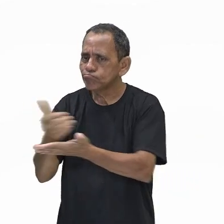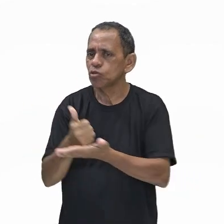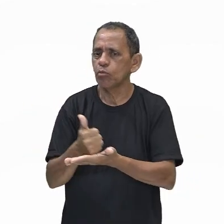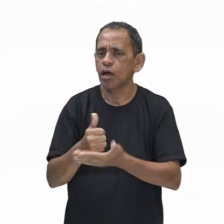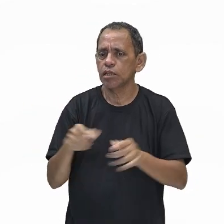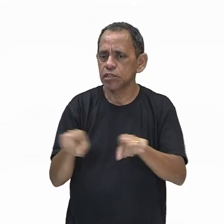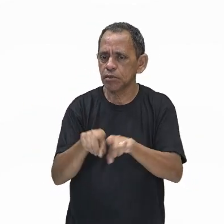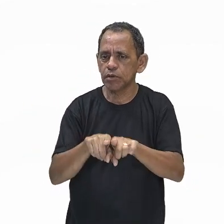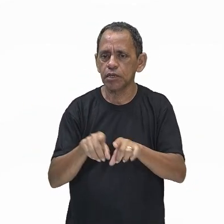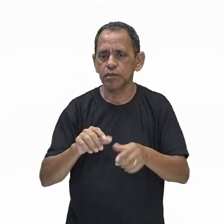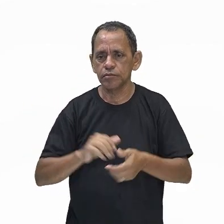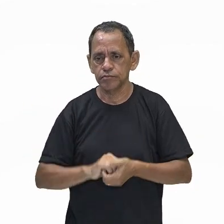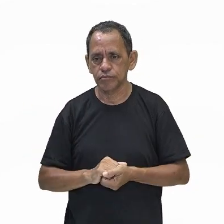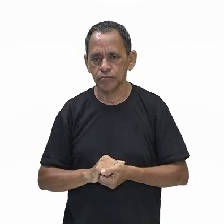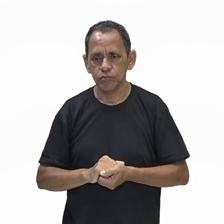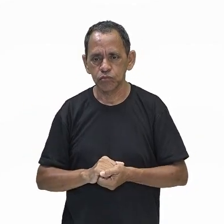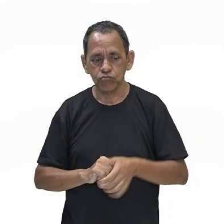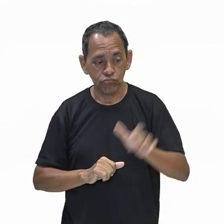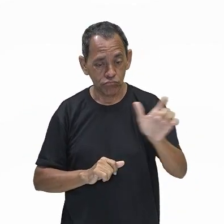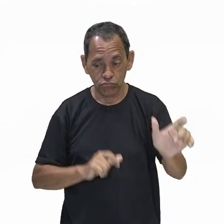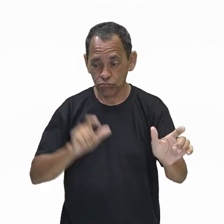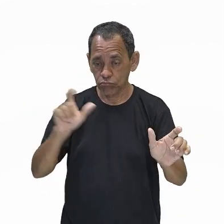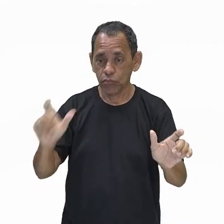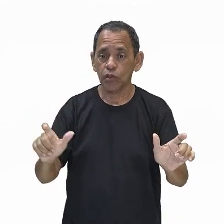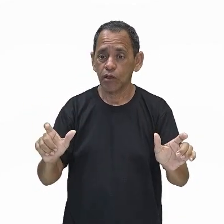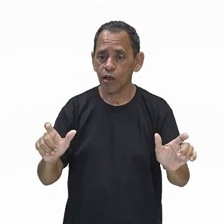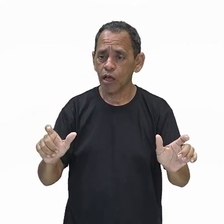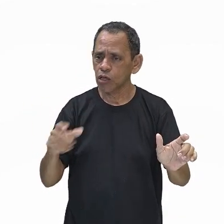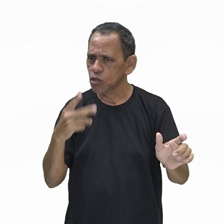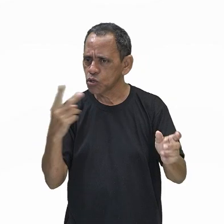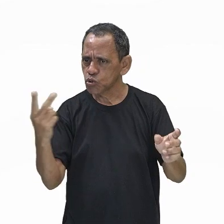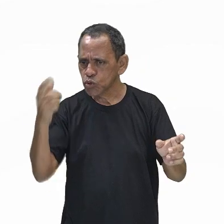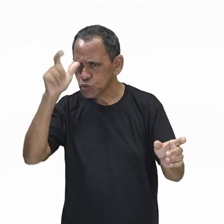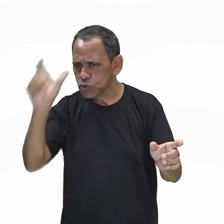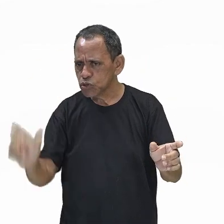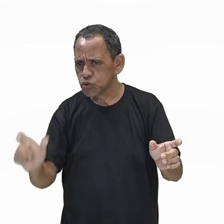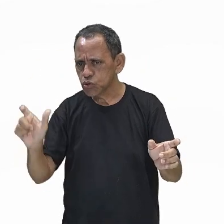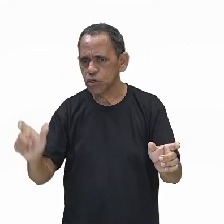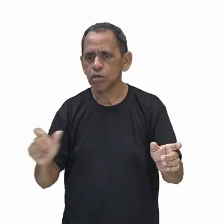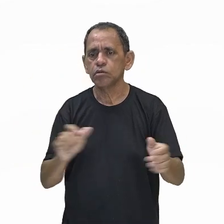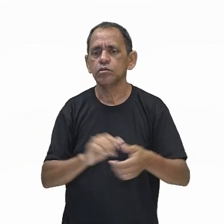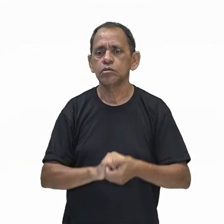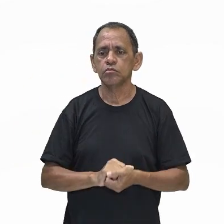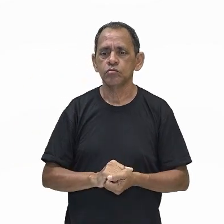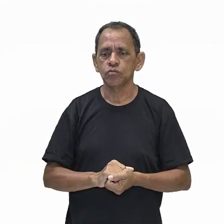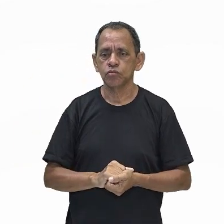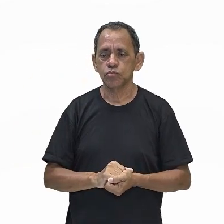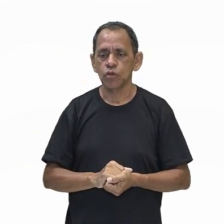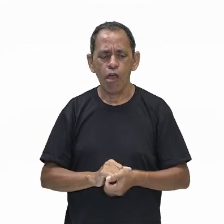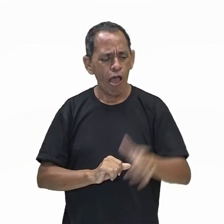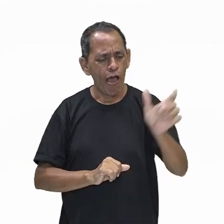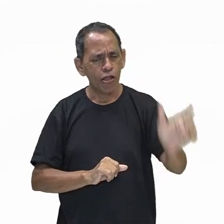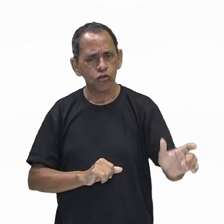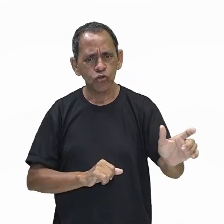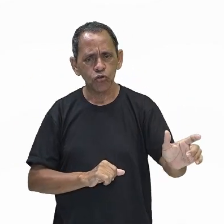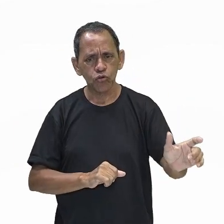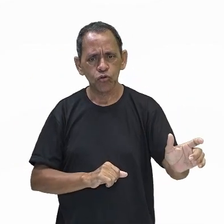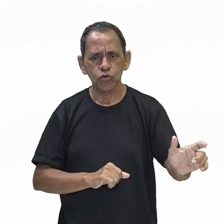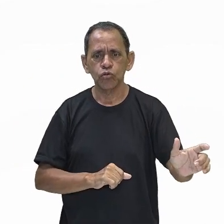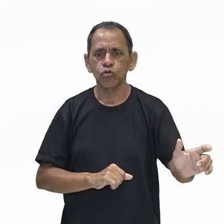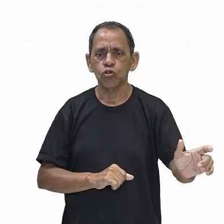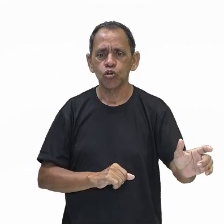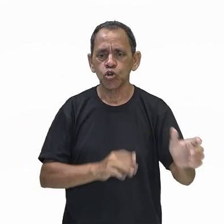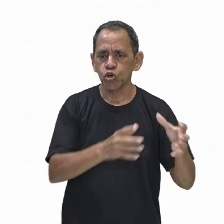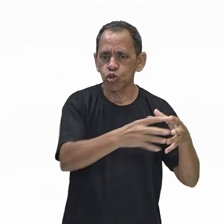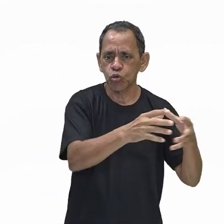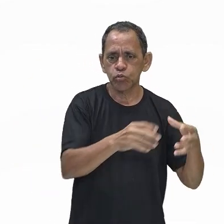Riobaldo e Diadorim fazem parte do grupo de Zé Bebelo. Lembrando que Riobaldo é o que está contando a história, o nosso